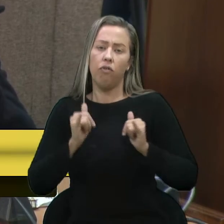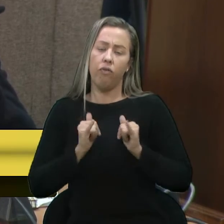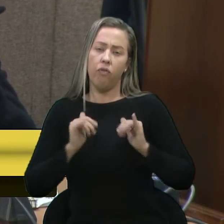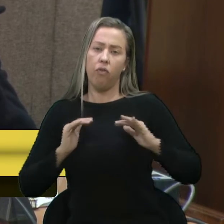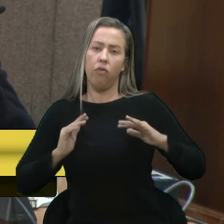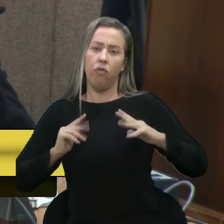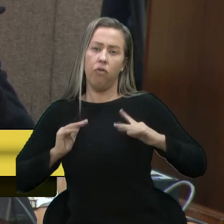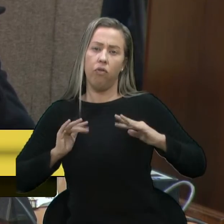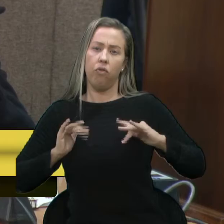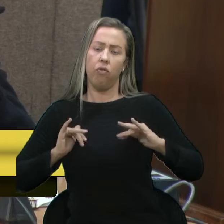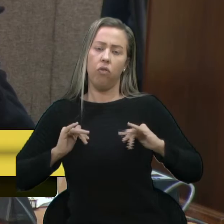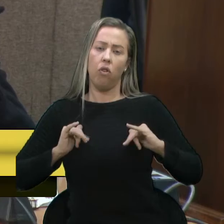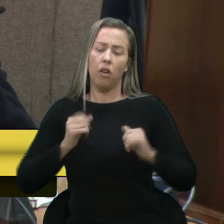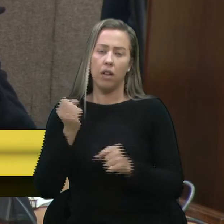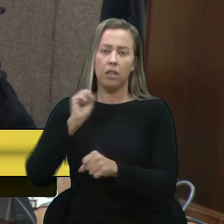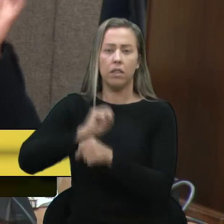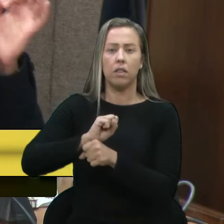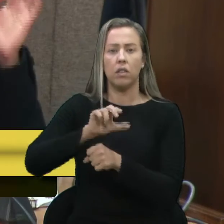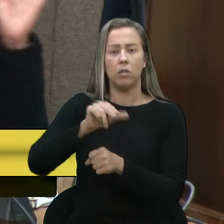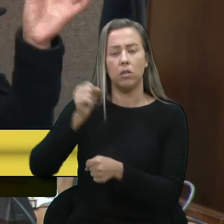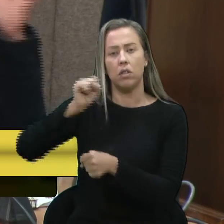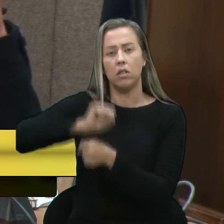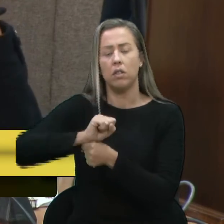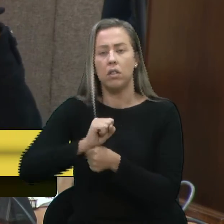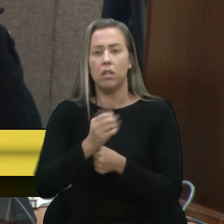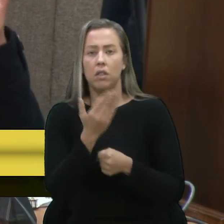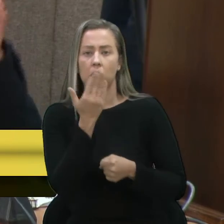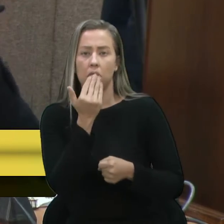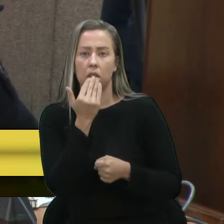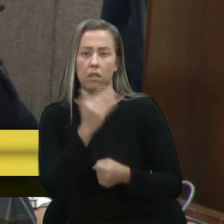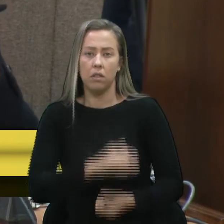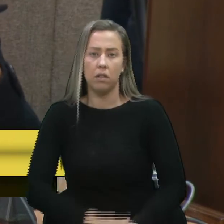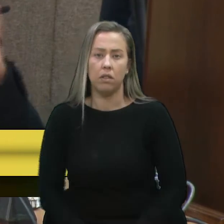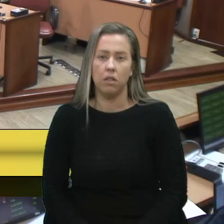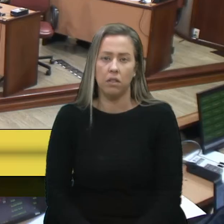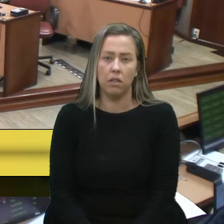forma tão incessante, sem sequer poder parar para comer?